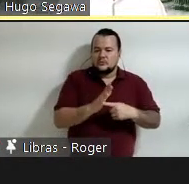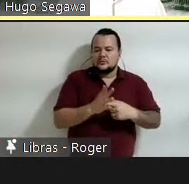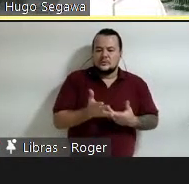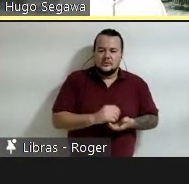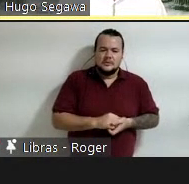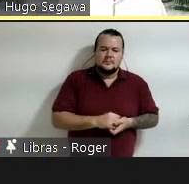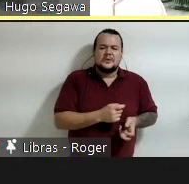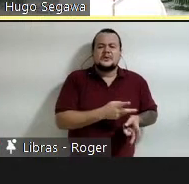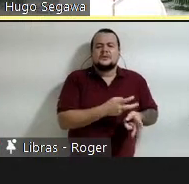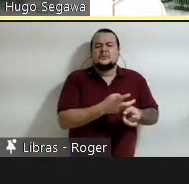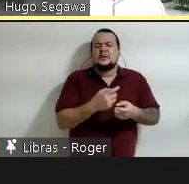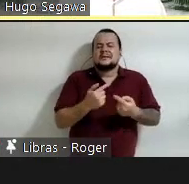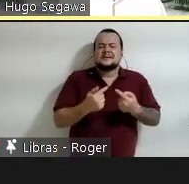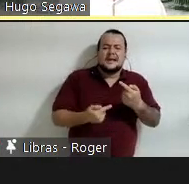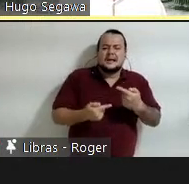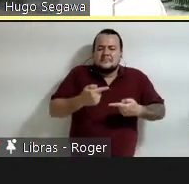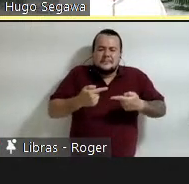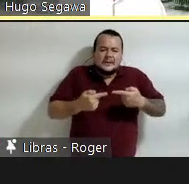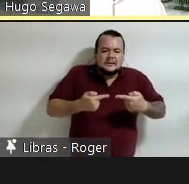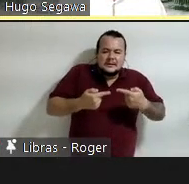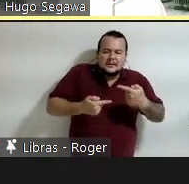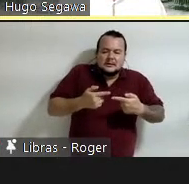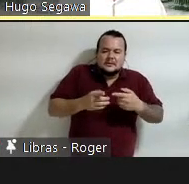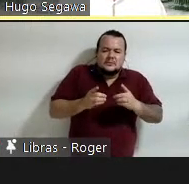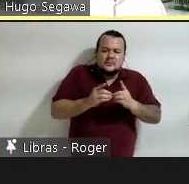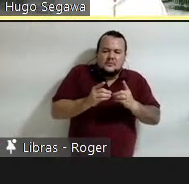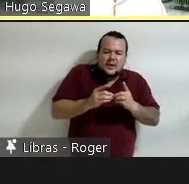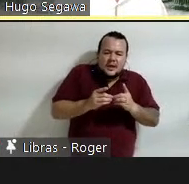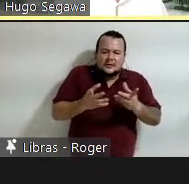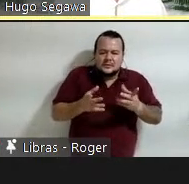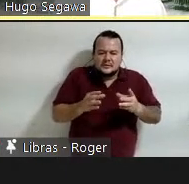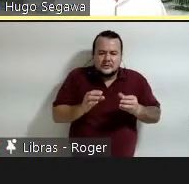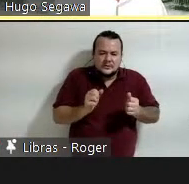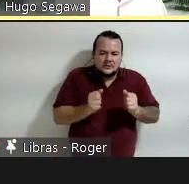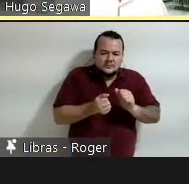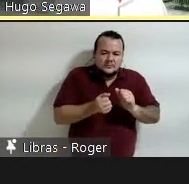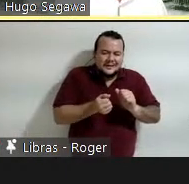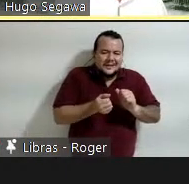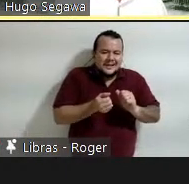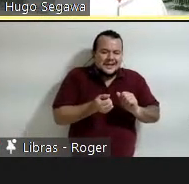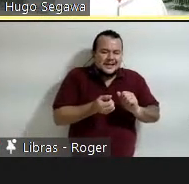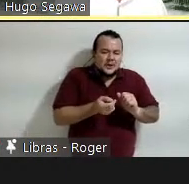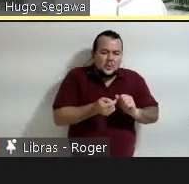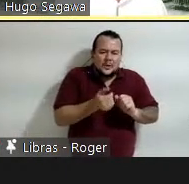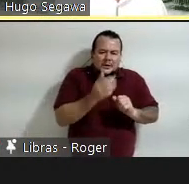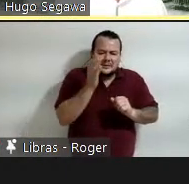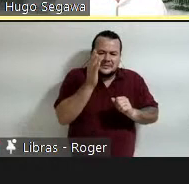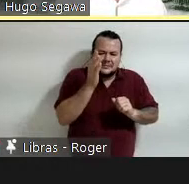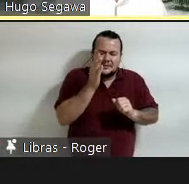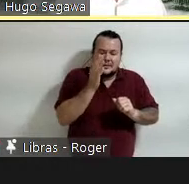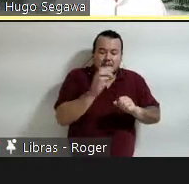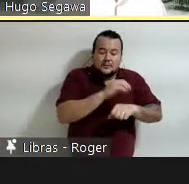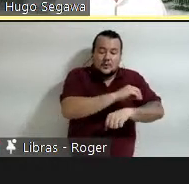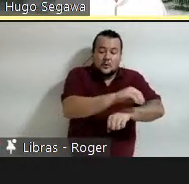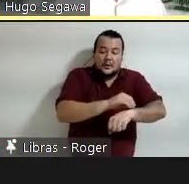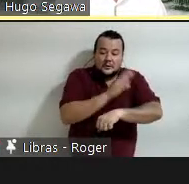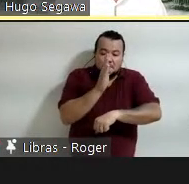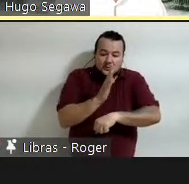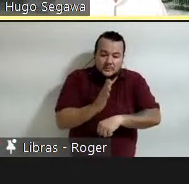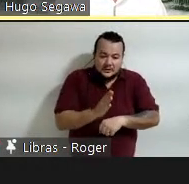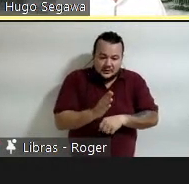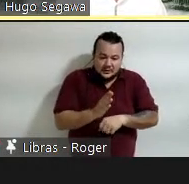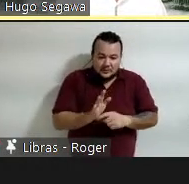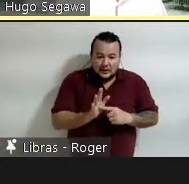esse diálogo, né, com a arquitetura brasileira. Vocês estão vendo aqui, né? Vocês estão vendo aqui a rodoviária do Artigas, aqui em cima desse prédio aqui,